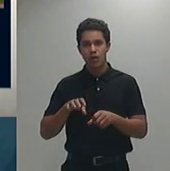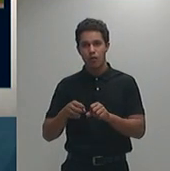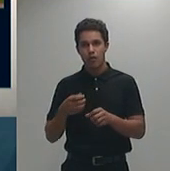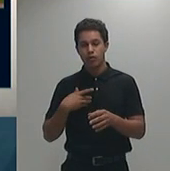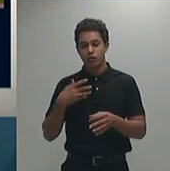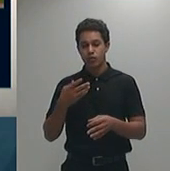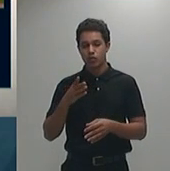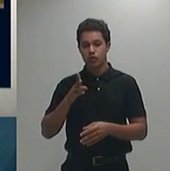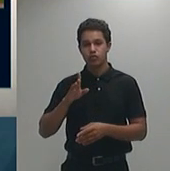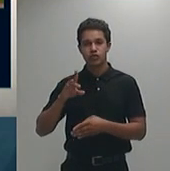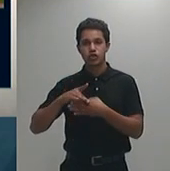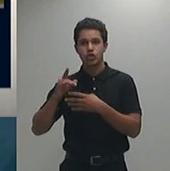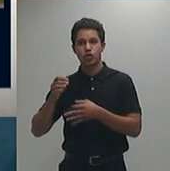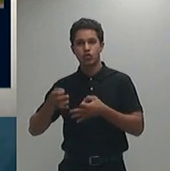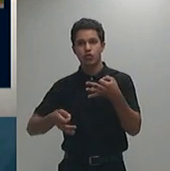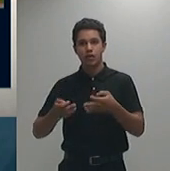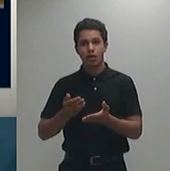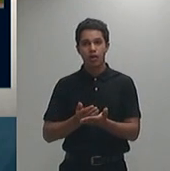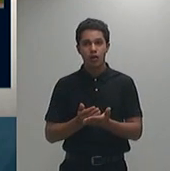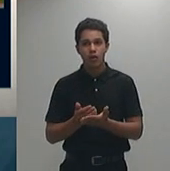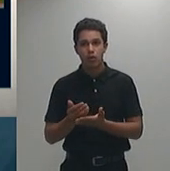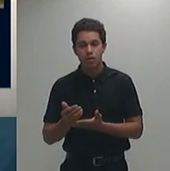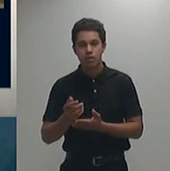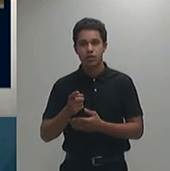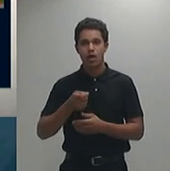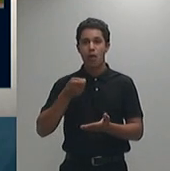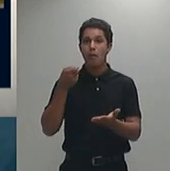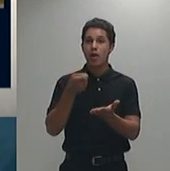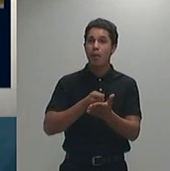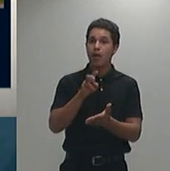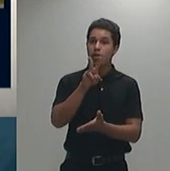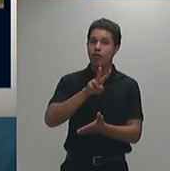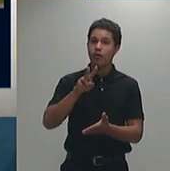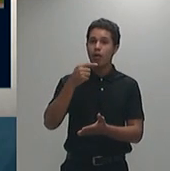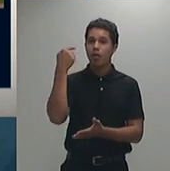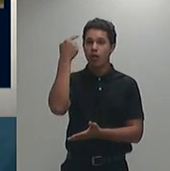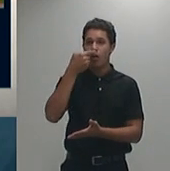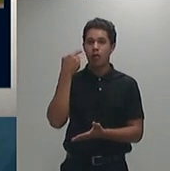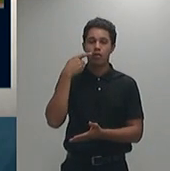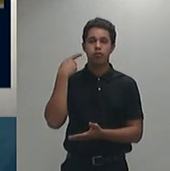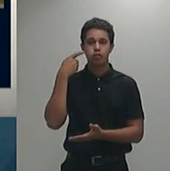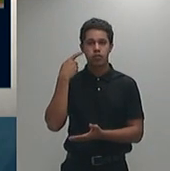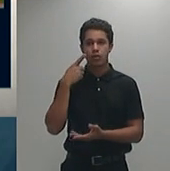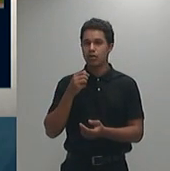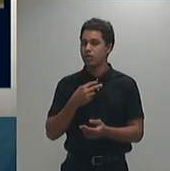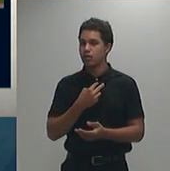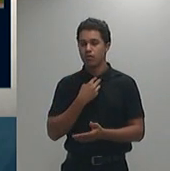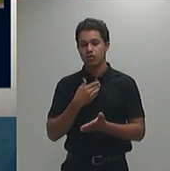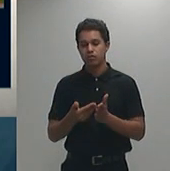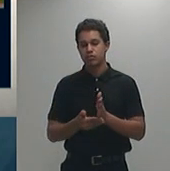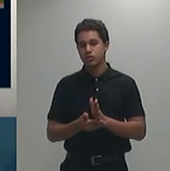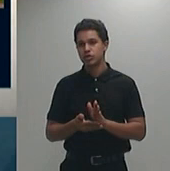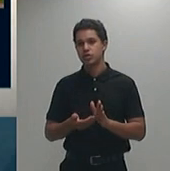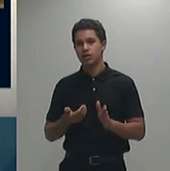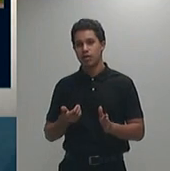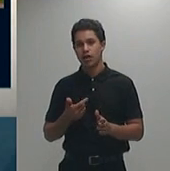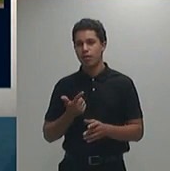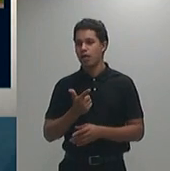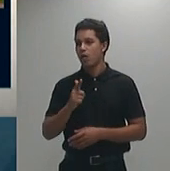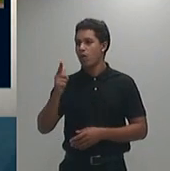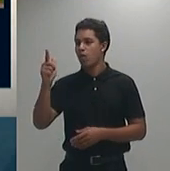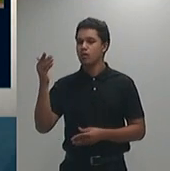me deu origem aos honorários sucumbenciais não podendo espraiar efeitos para os outros